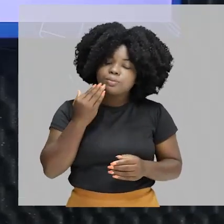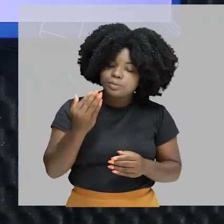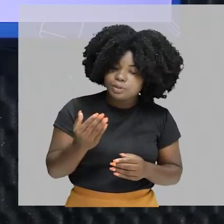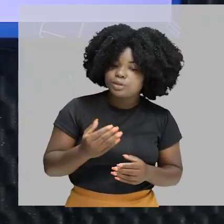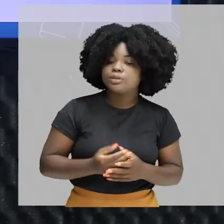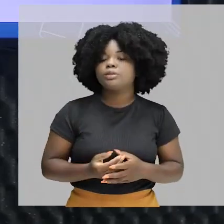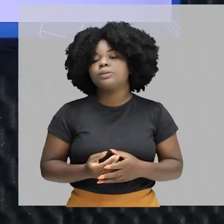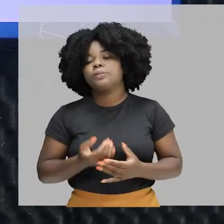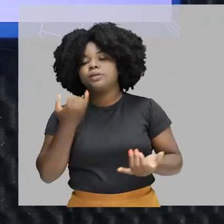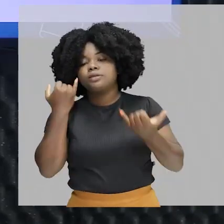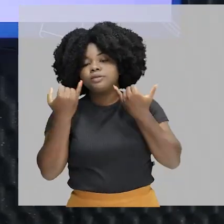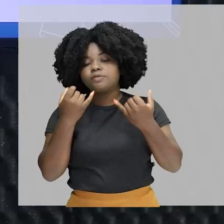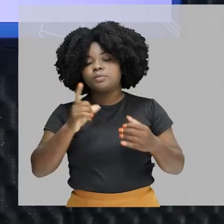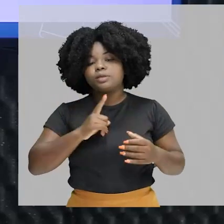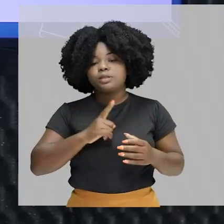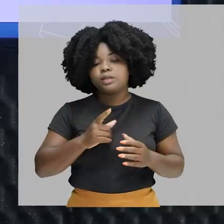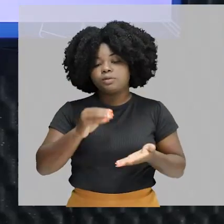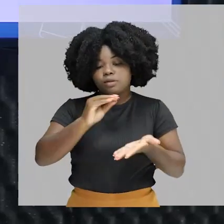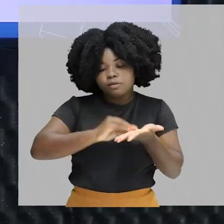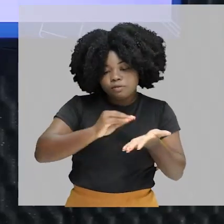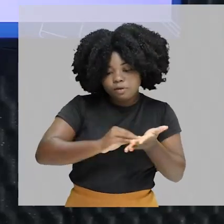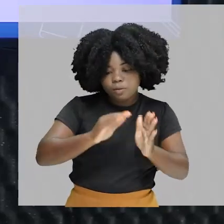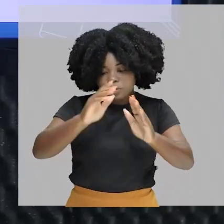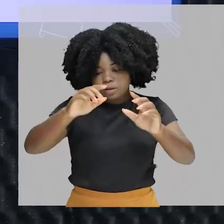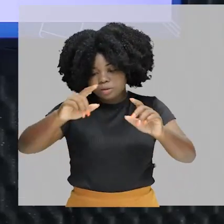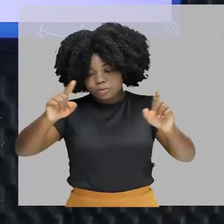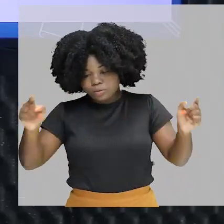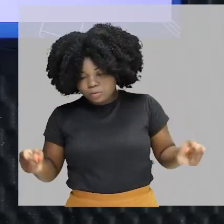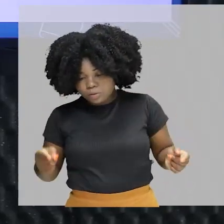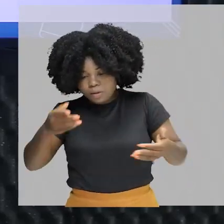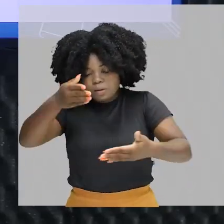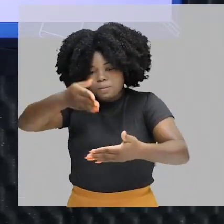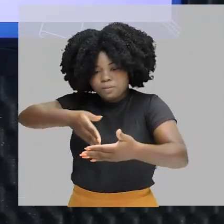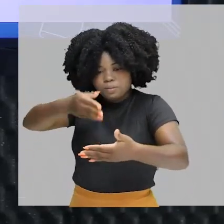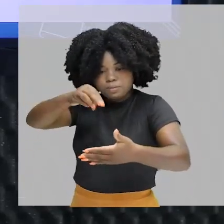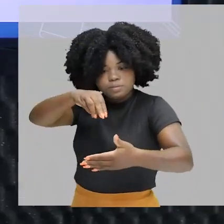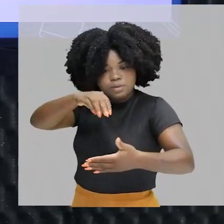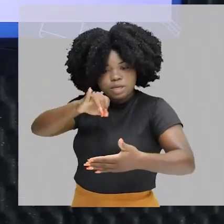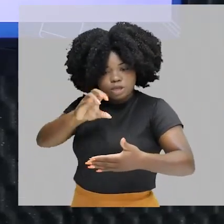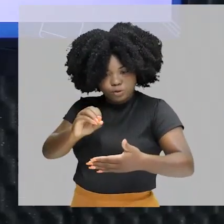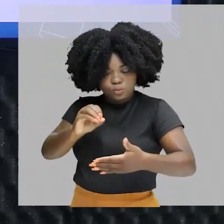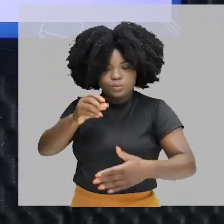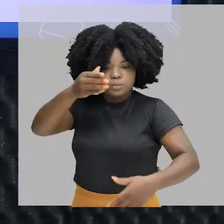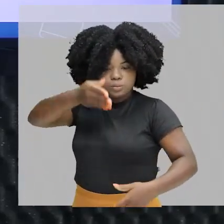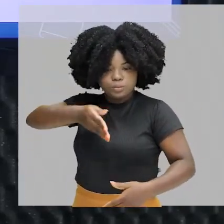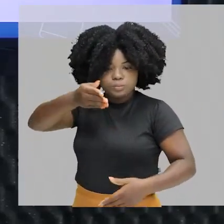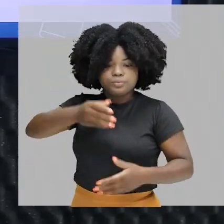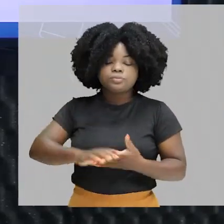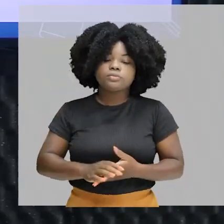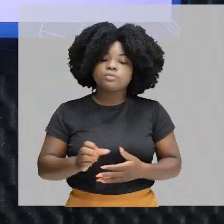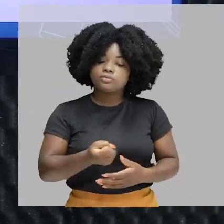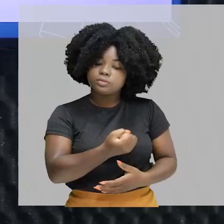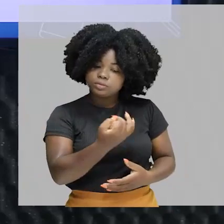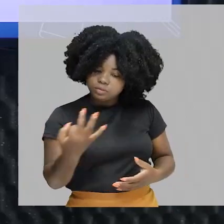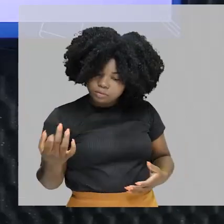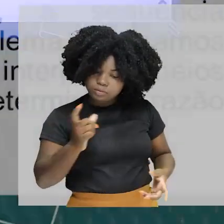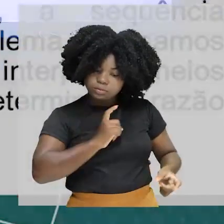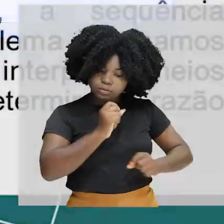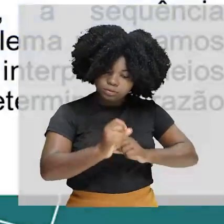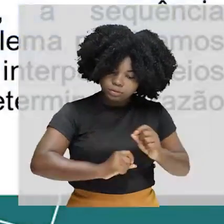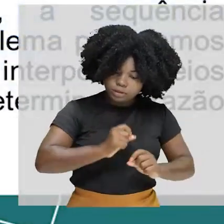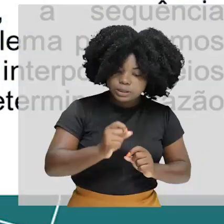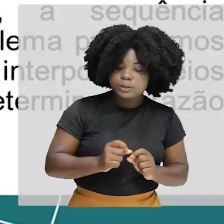estão no meio, faltando, né? Então, já que ele informou para mim que essas quantidades formam uma